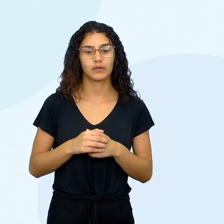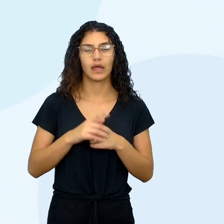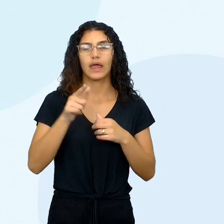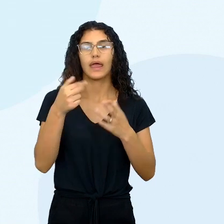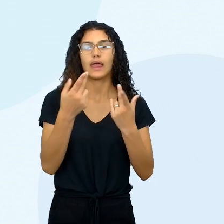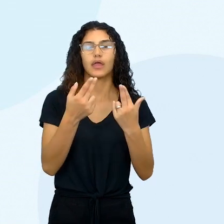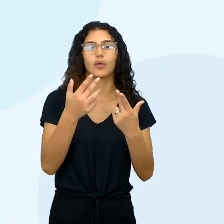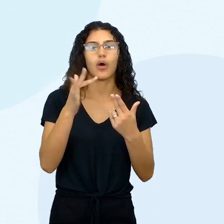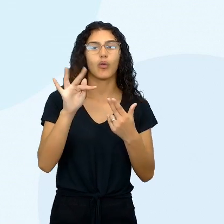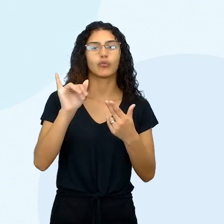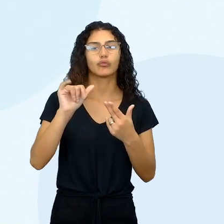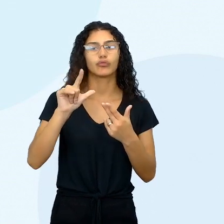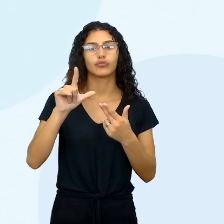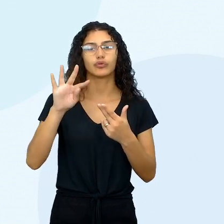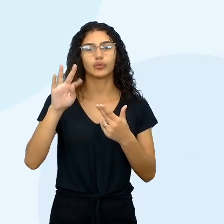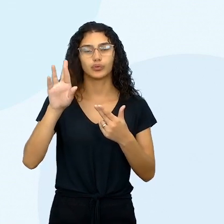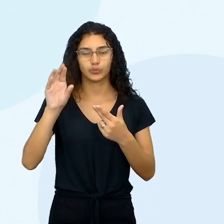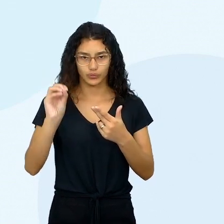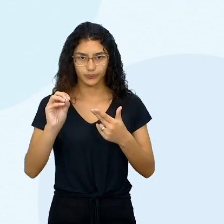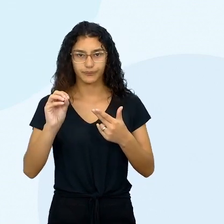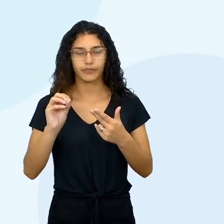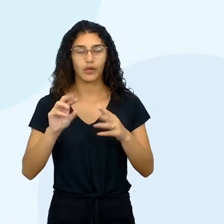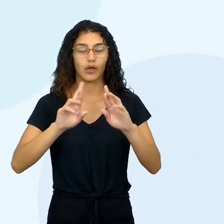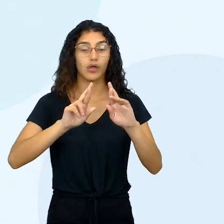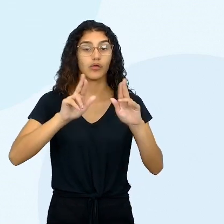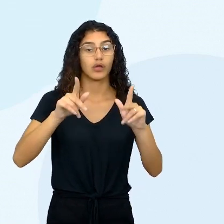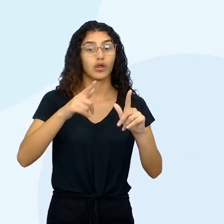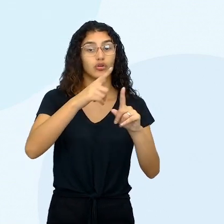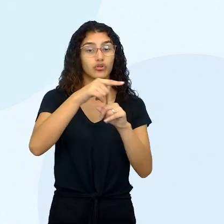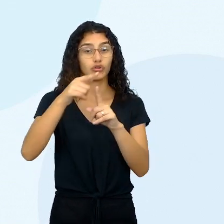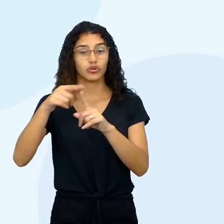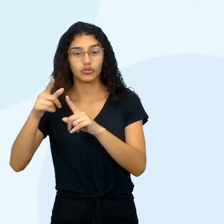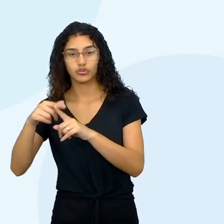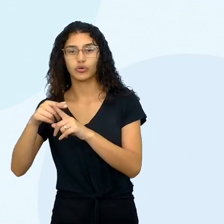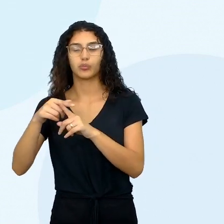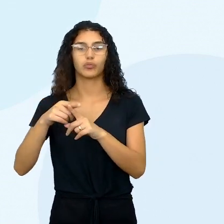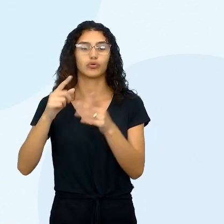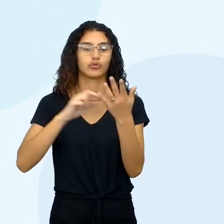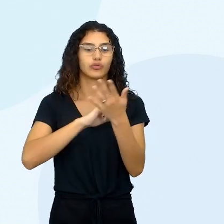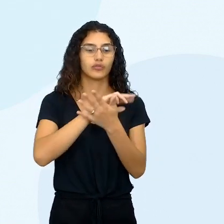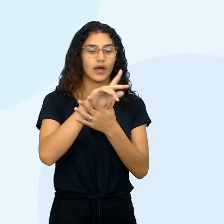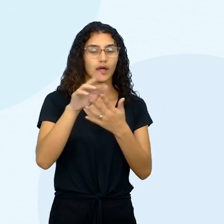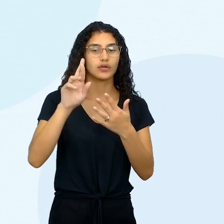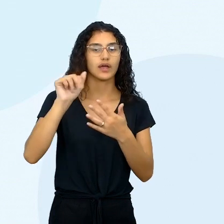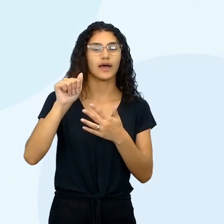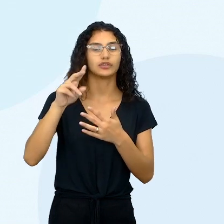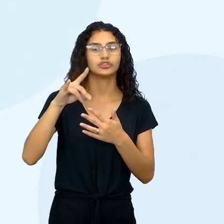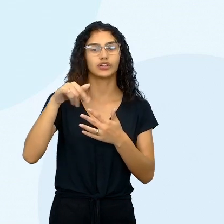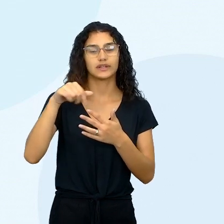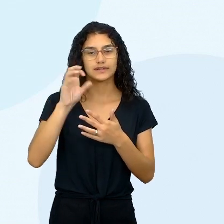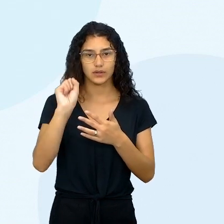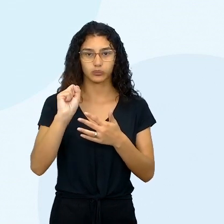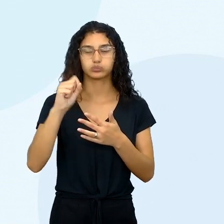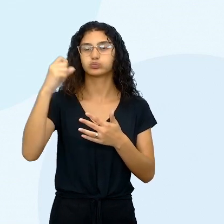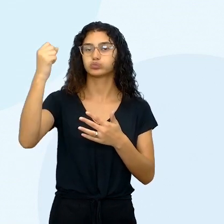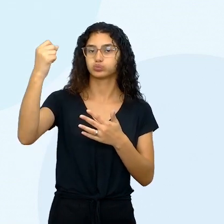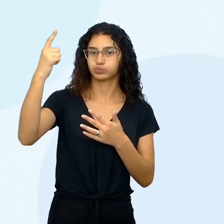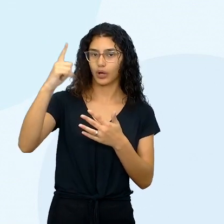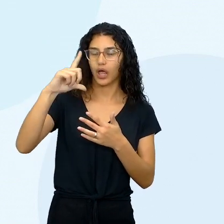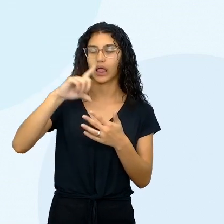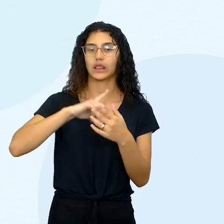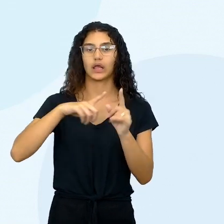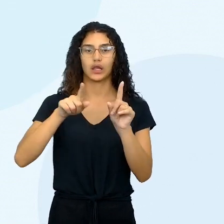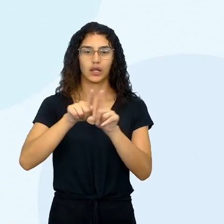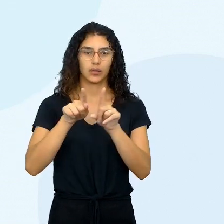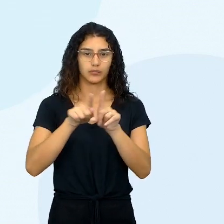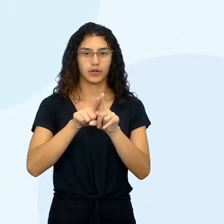filtro protetor, né, contra diferentes tipos de radiação solar que vem, né, que viaja aí, que